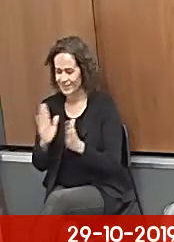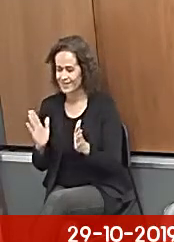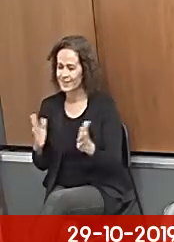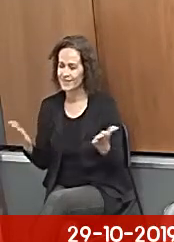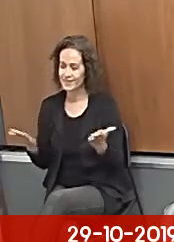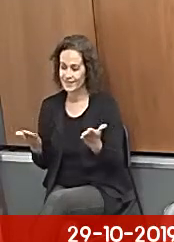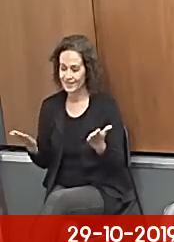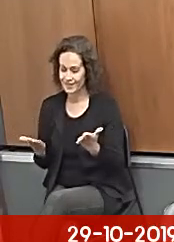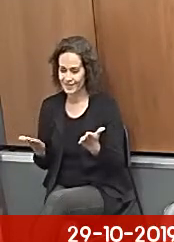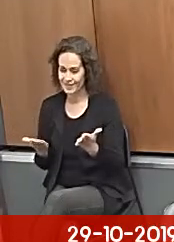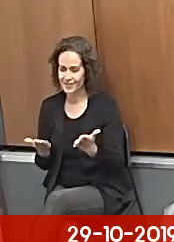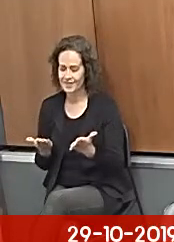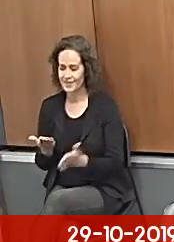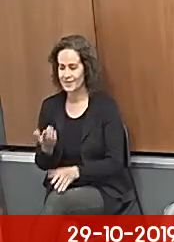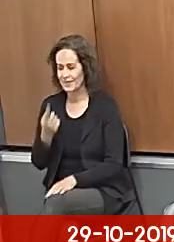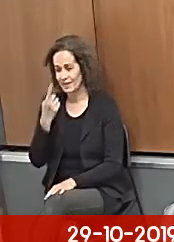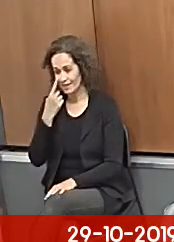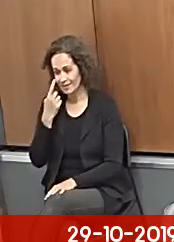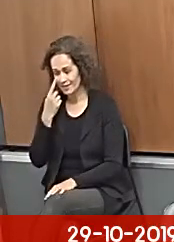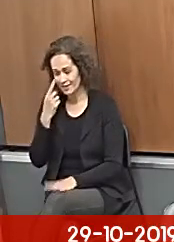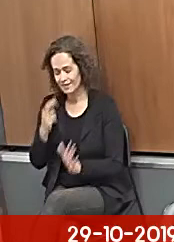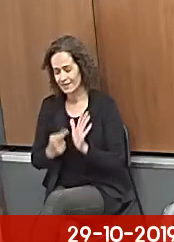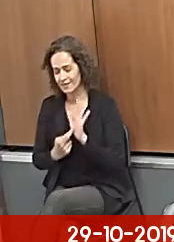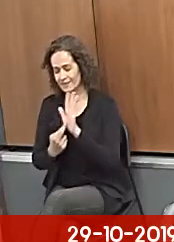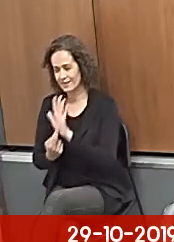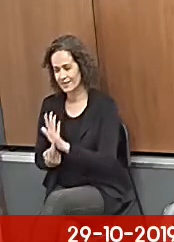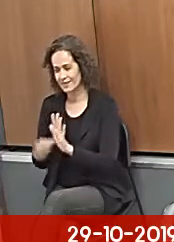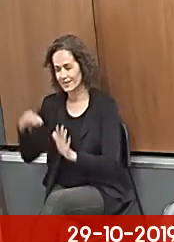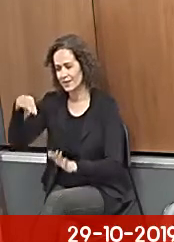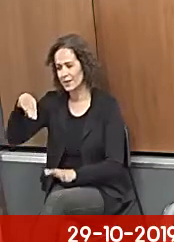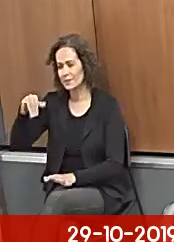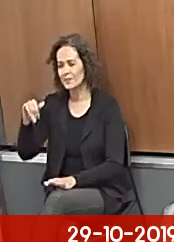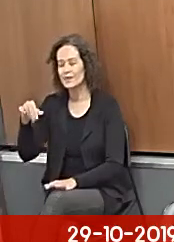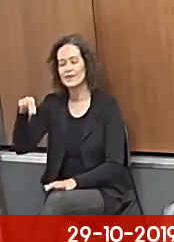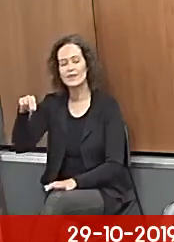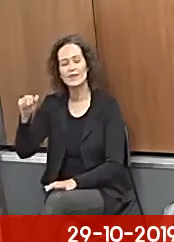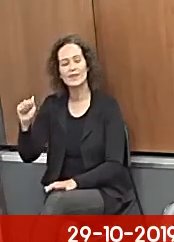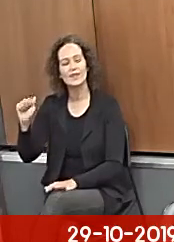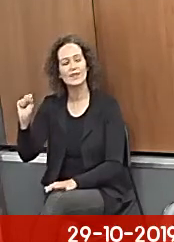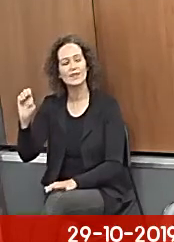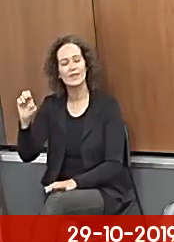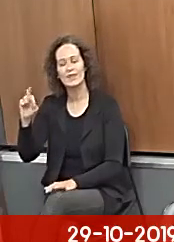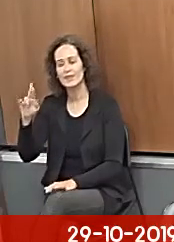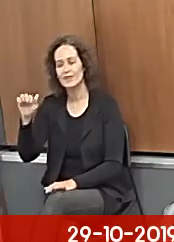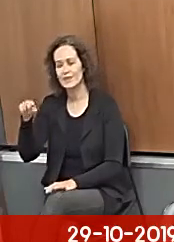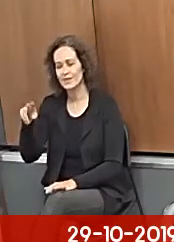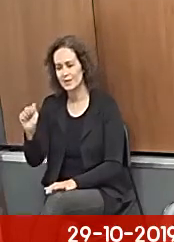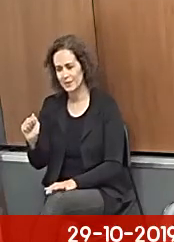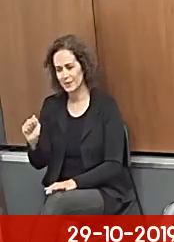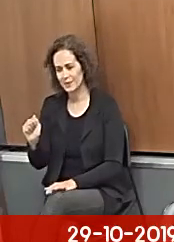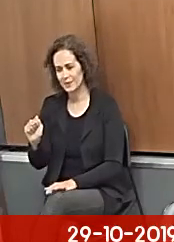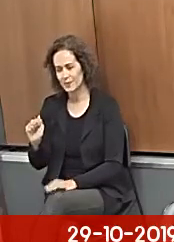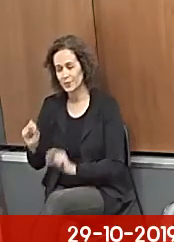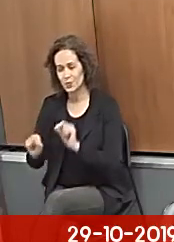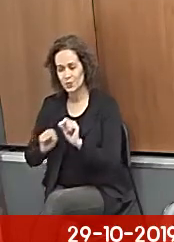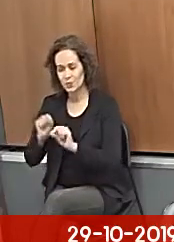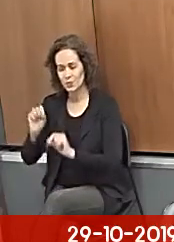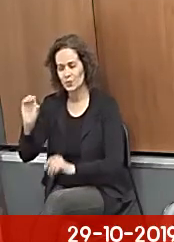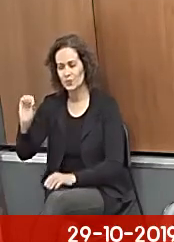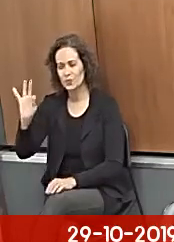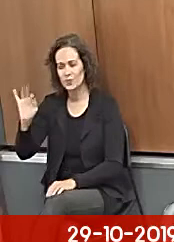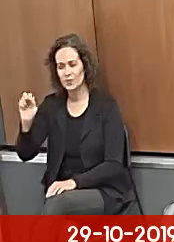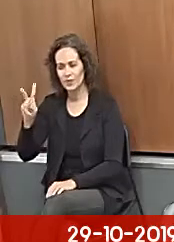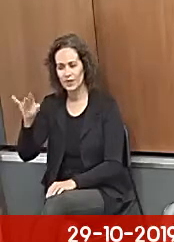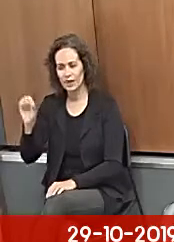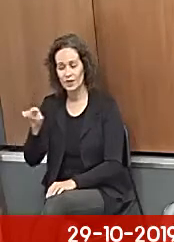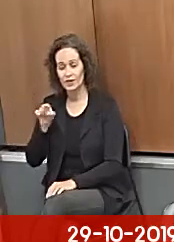vamos ouvir o representante da Minas Arena, o senhor Otávio Oliveira Góes. Ele é gerente técnico do